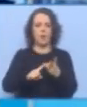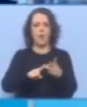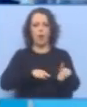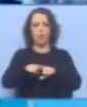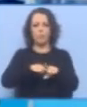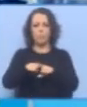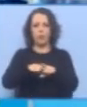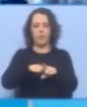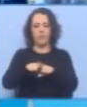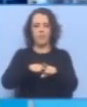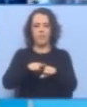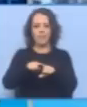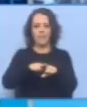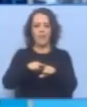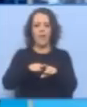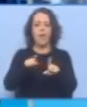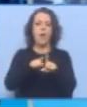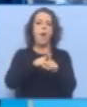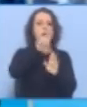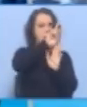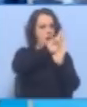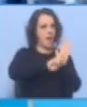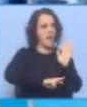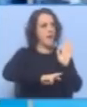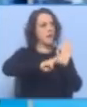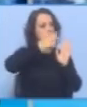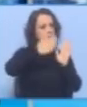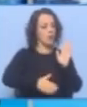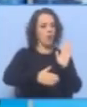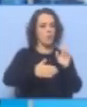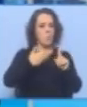política fora do âmbito das regras do direito,